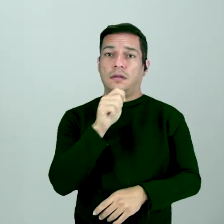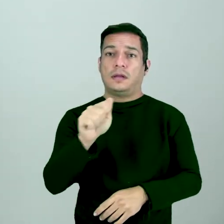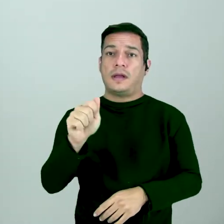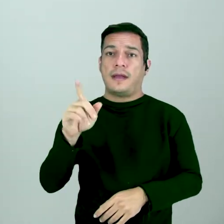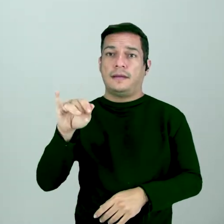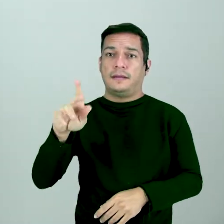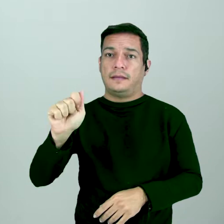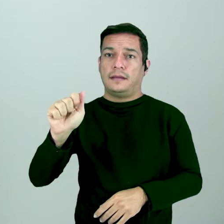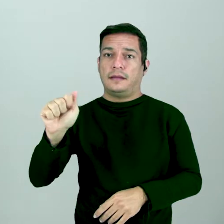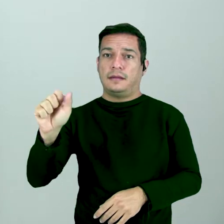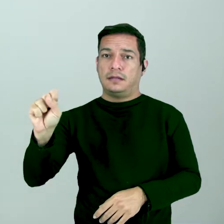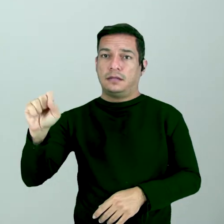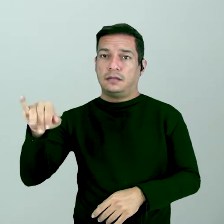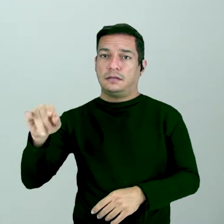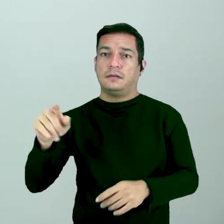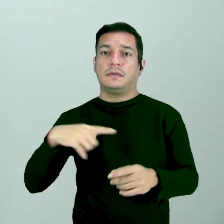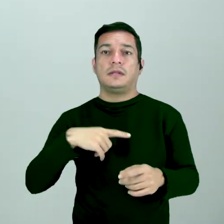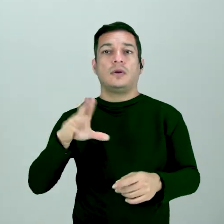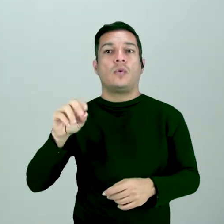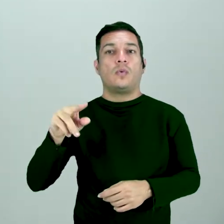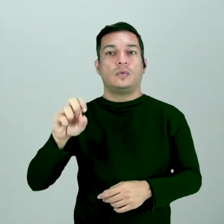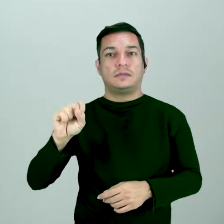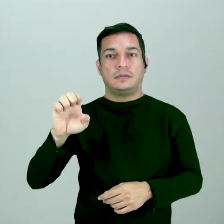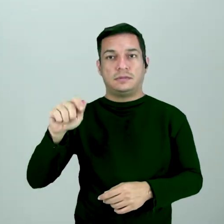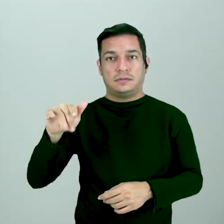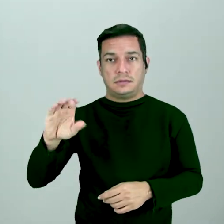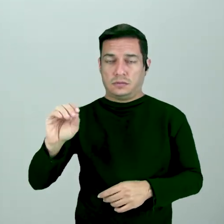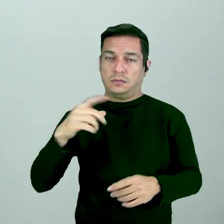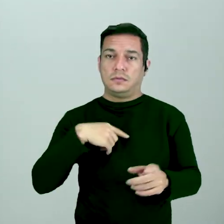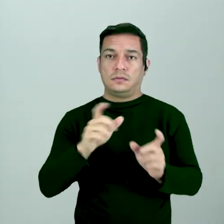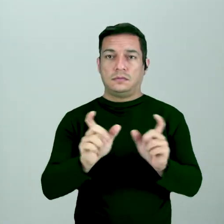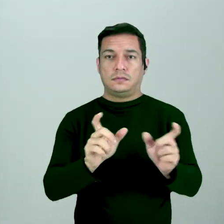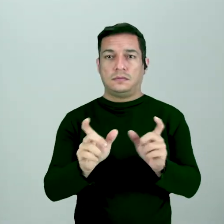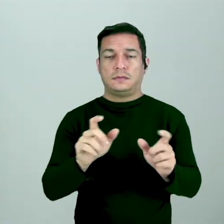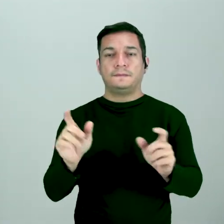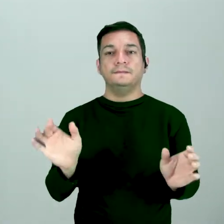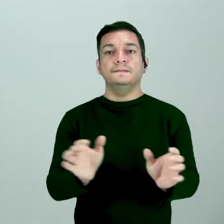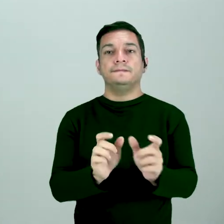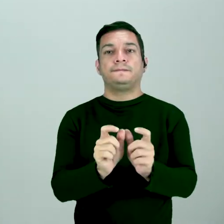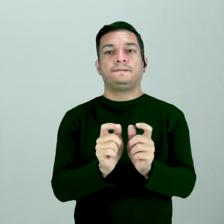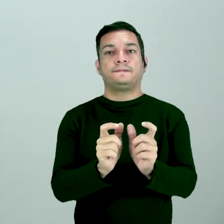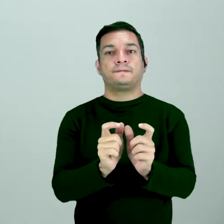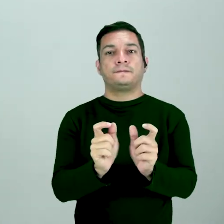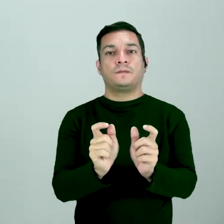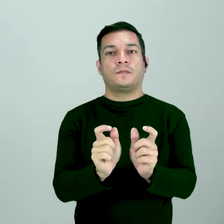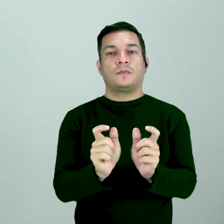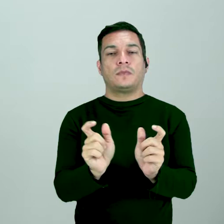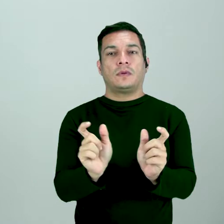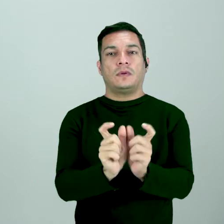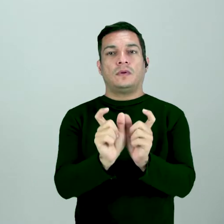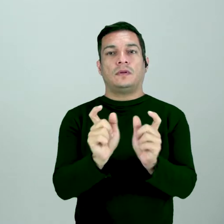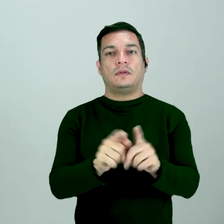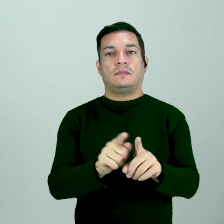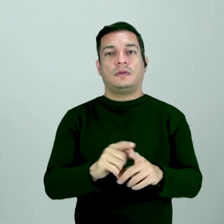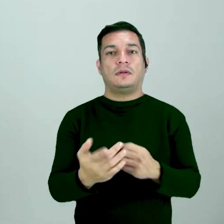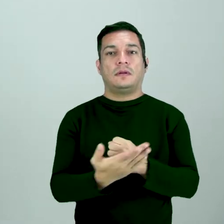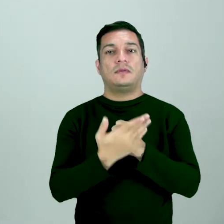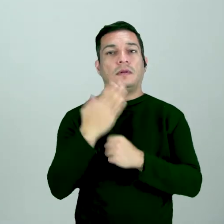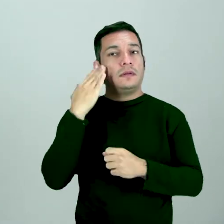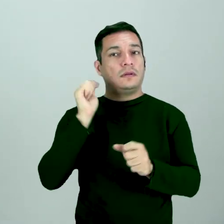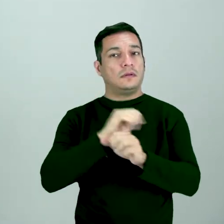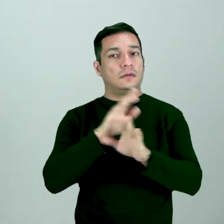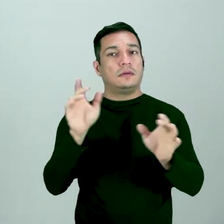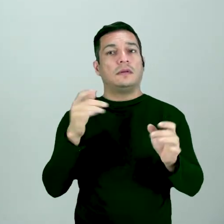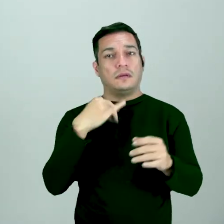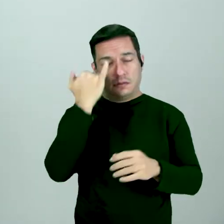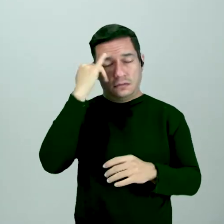dar uma ideia de concessão. Então, essas palavrinhas, além de unir, elas vão nos ajudar a entender as ideias que foram colocadas